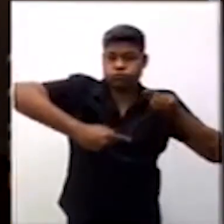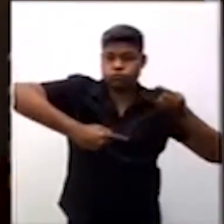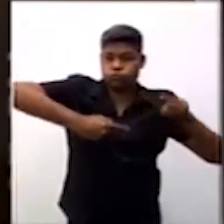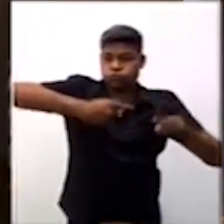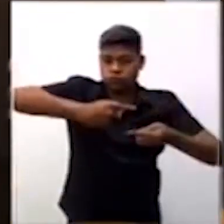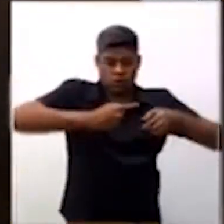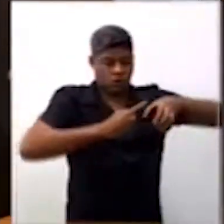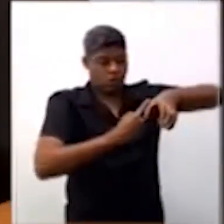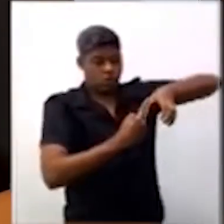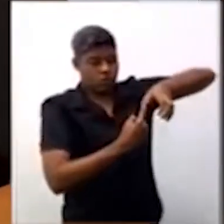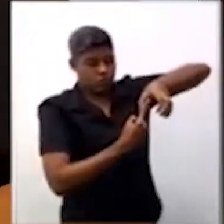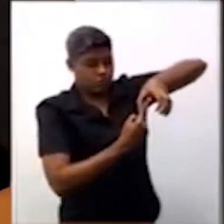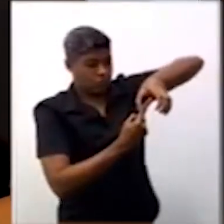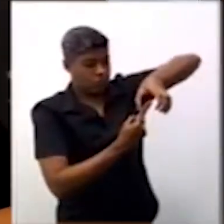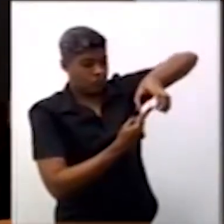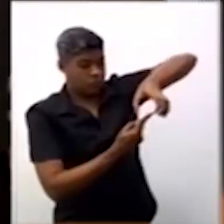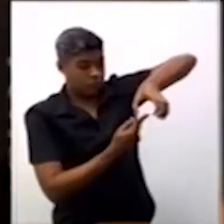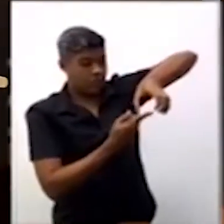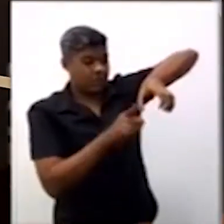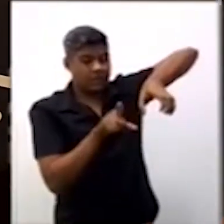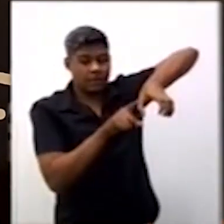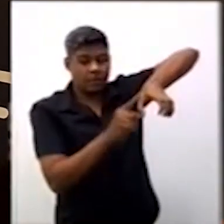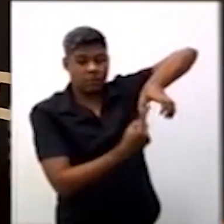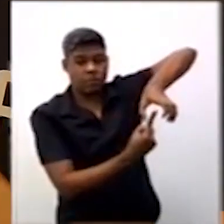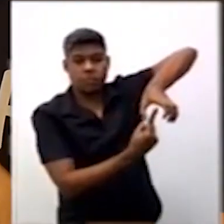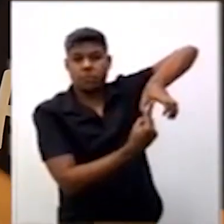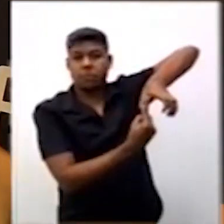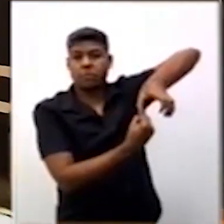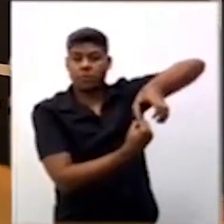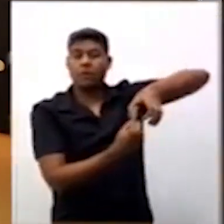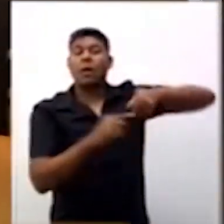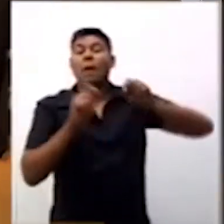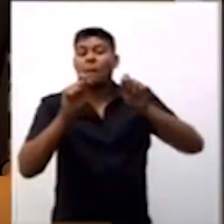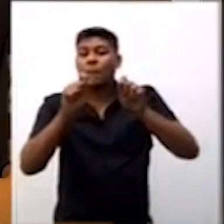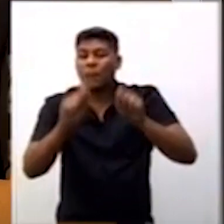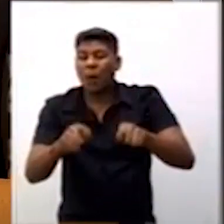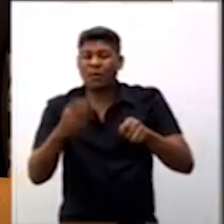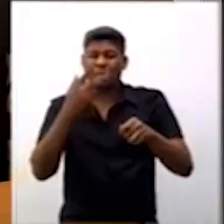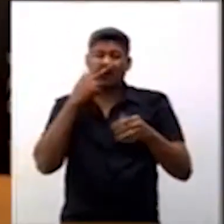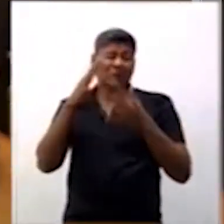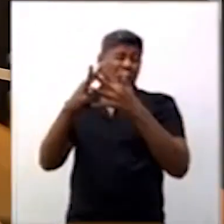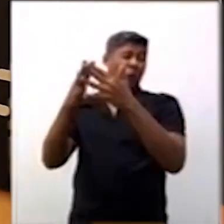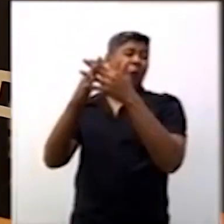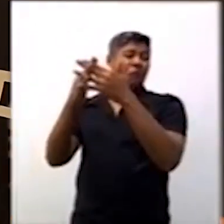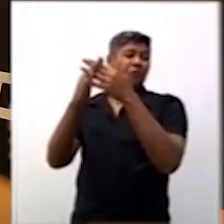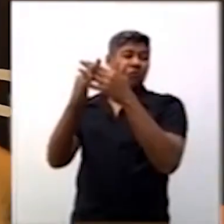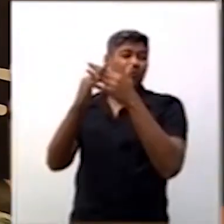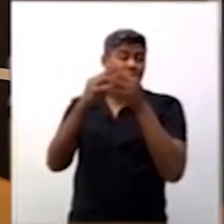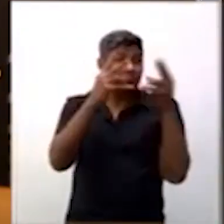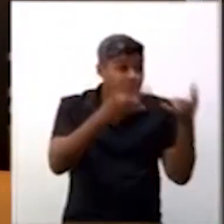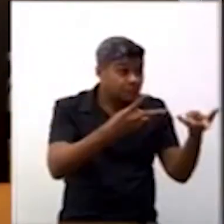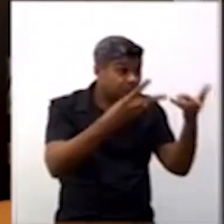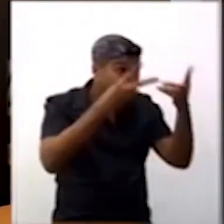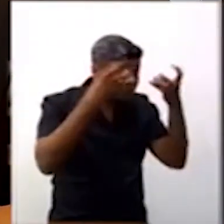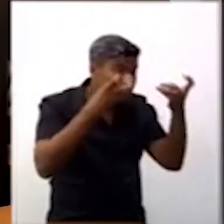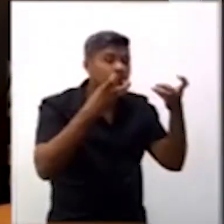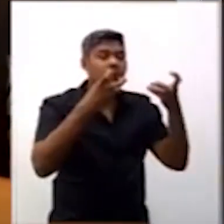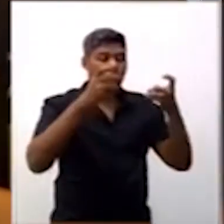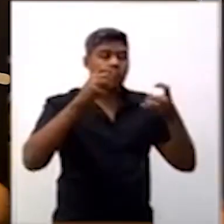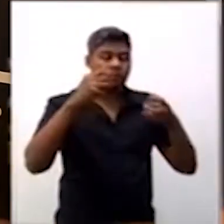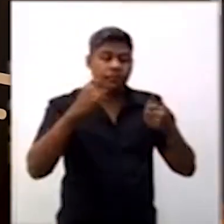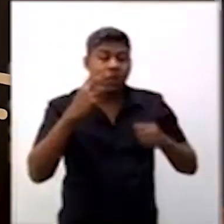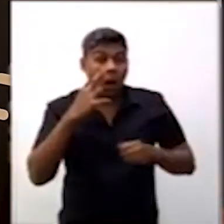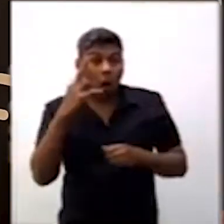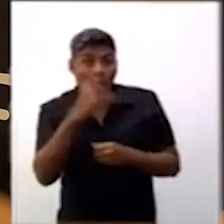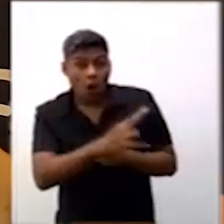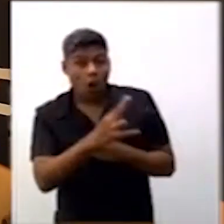sentido horário e o da milhar no sentido anti-horário. Então isso pode ser confuso. Se você nunca reparou, vale a pena olhar o medidor que